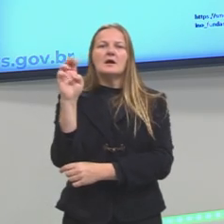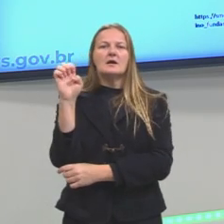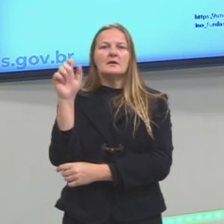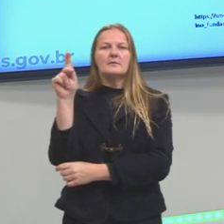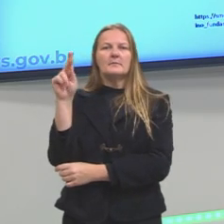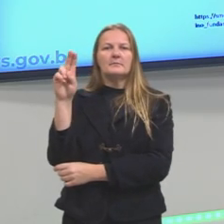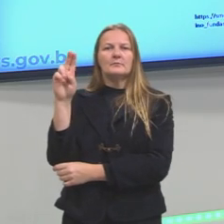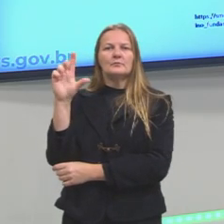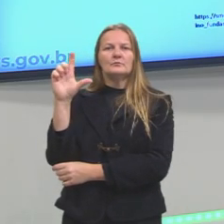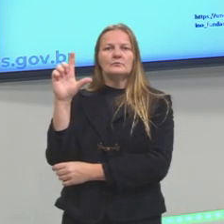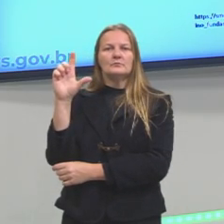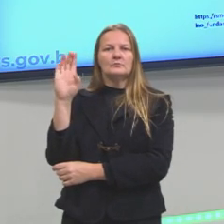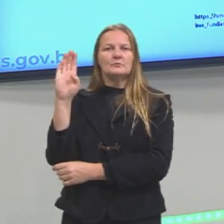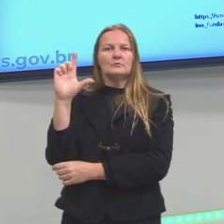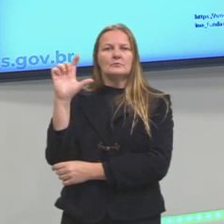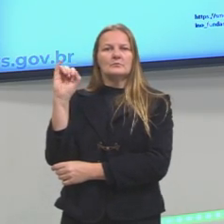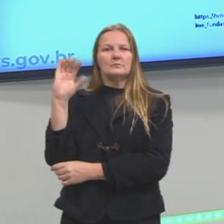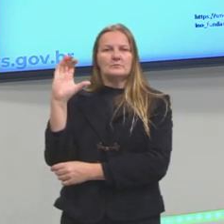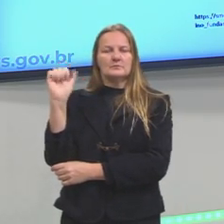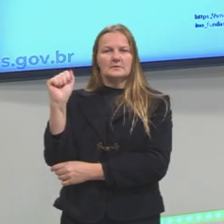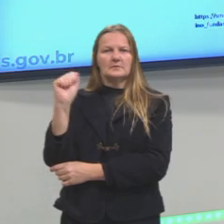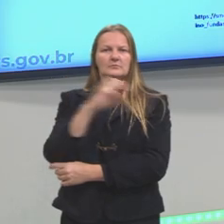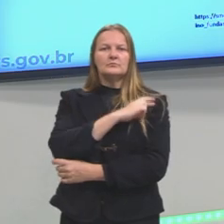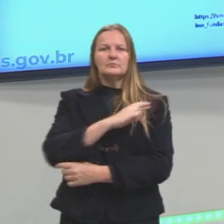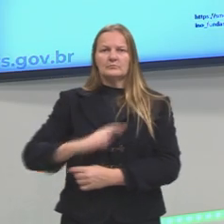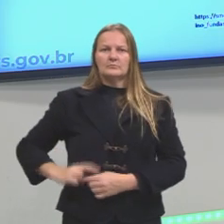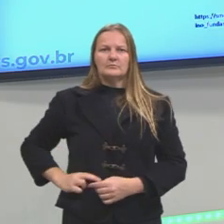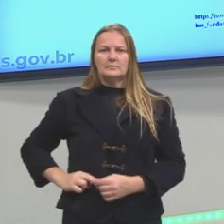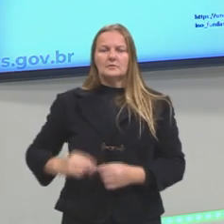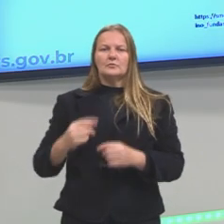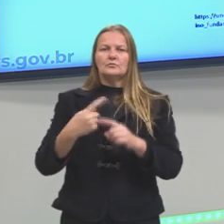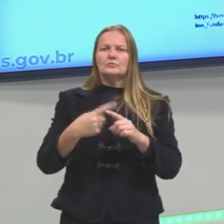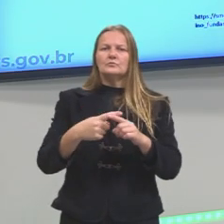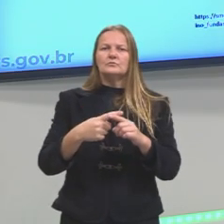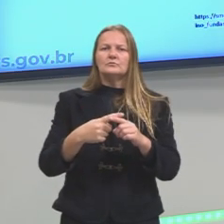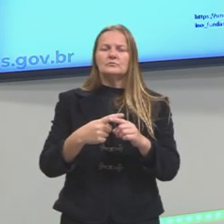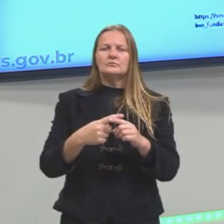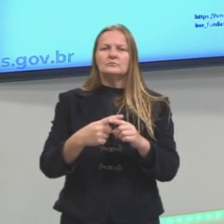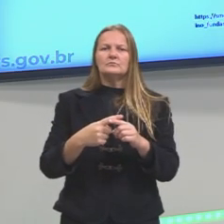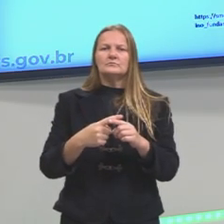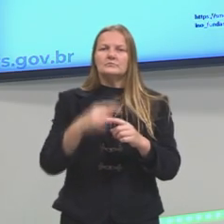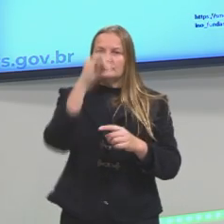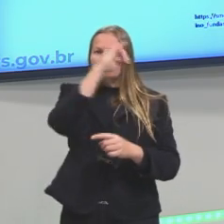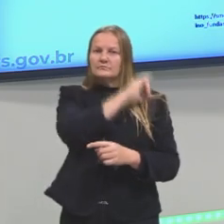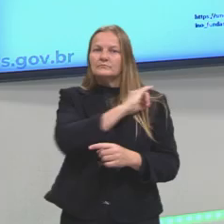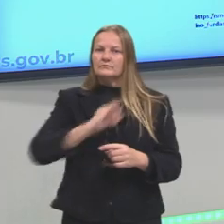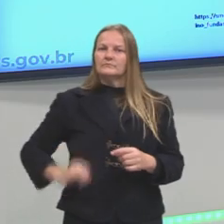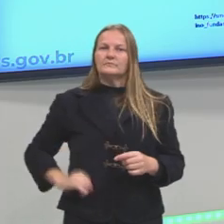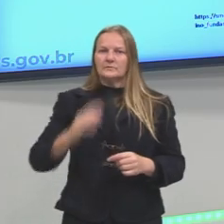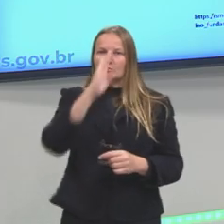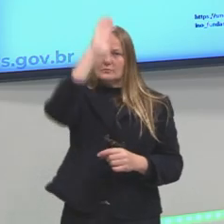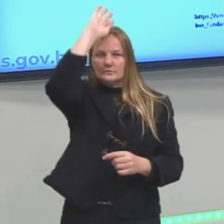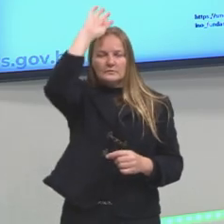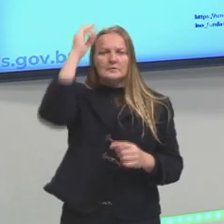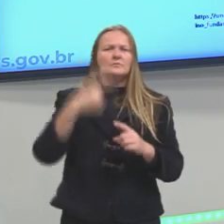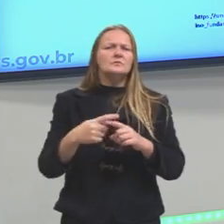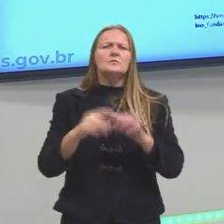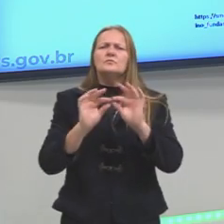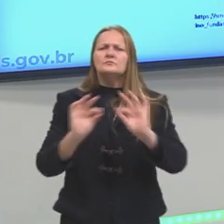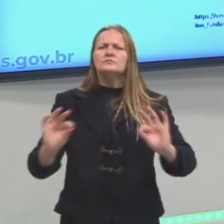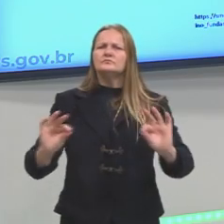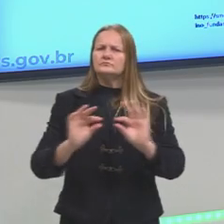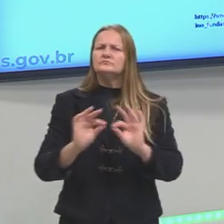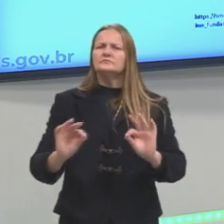né a Plebe consegue derrubar os patrícios e implanta a República no Império Romano isso foi muito